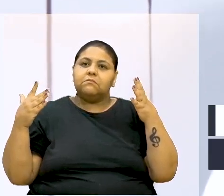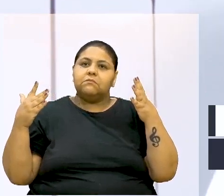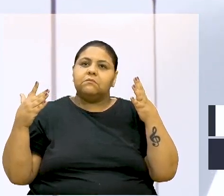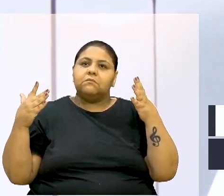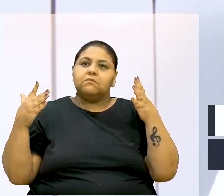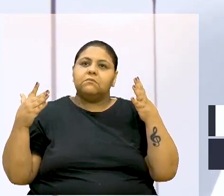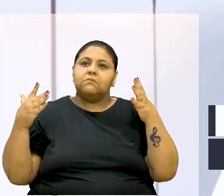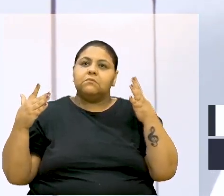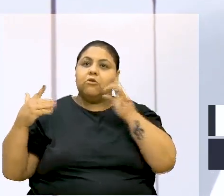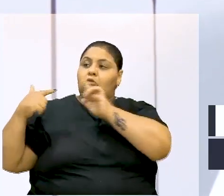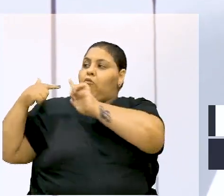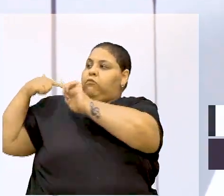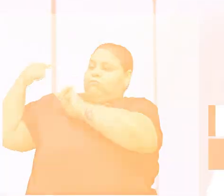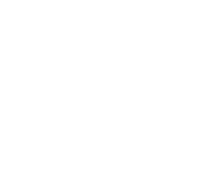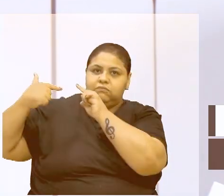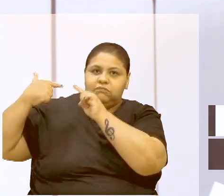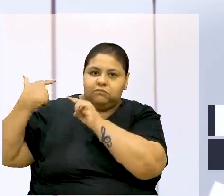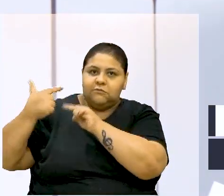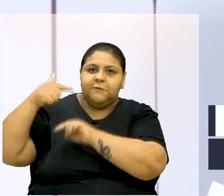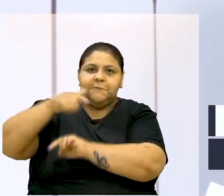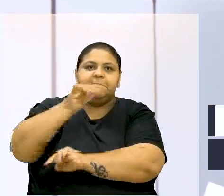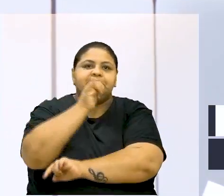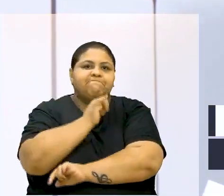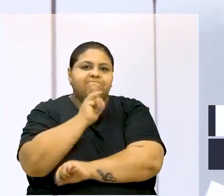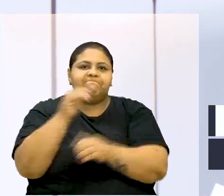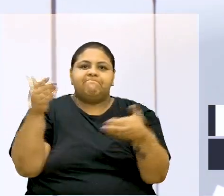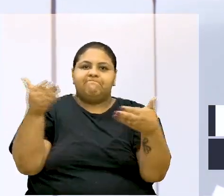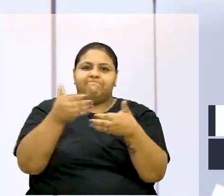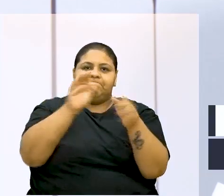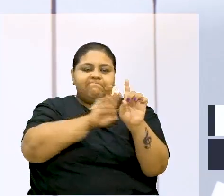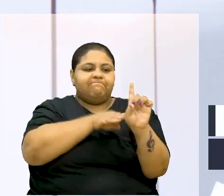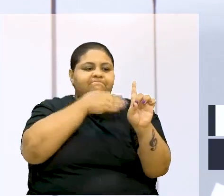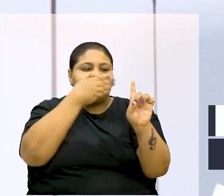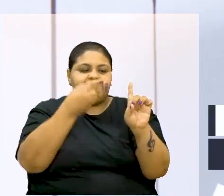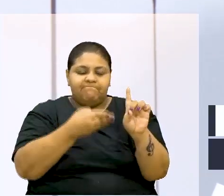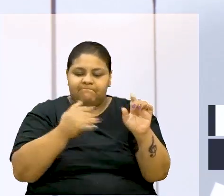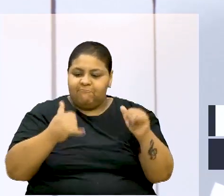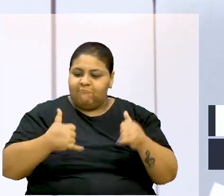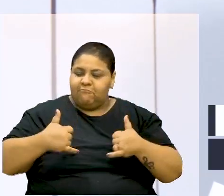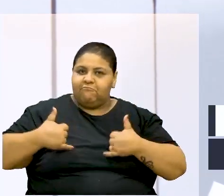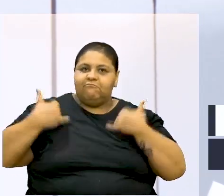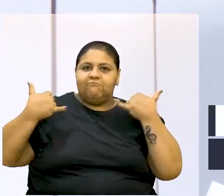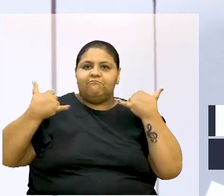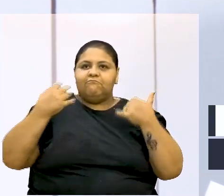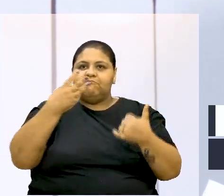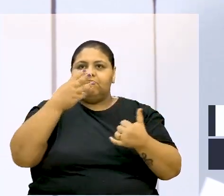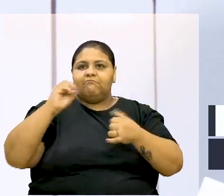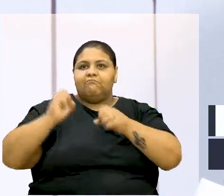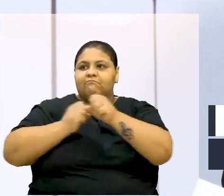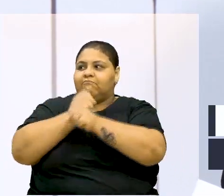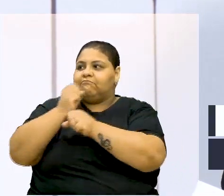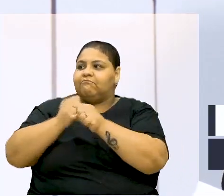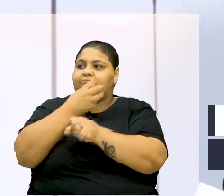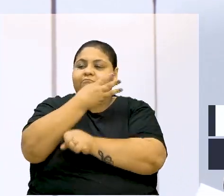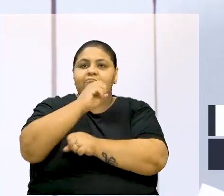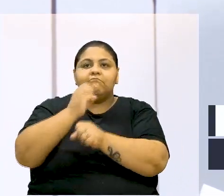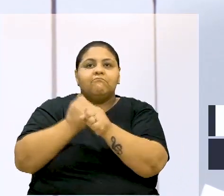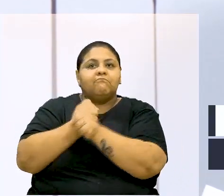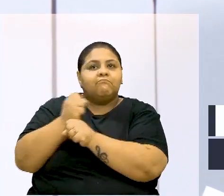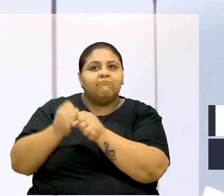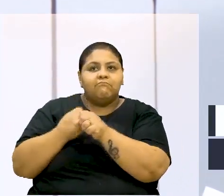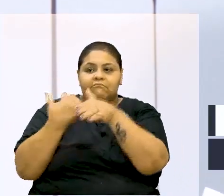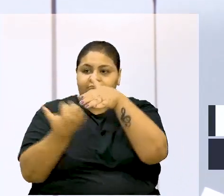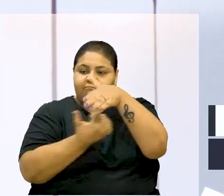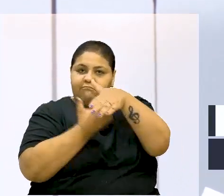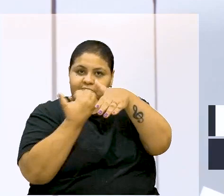passar de geração para geração. Então hoje homenageei com muito orgulho pelos 30 anos. 30 anos de uma empresa,